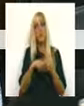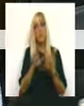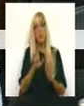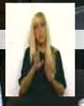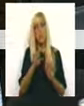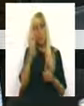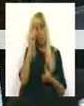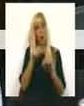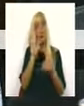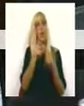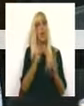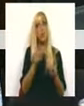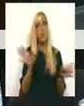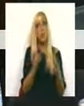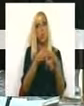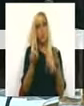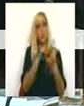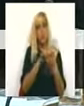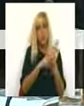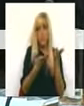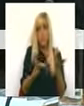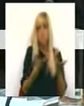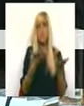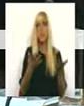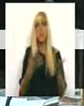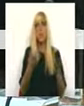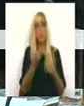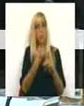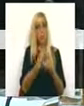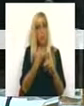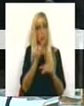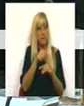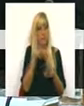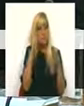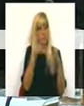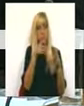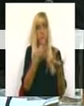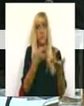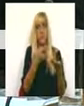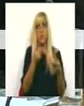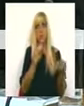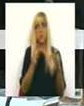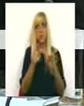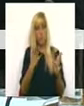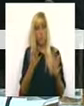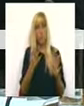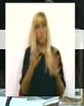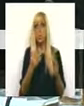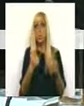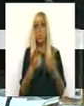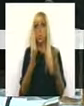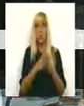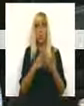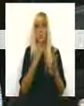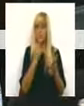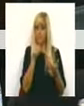para que um conjunto de considerações e um conjunto de elementos que têm sido aqui evocados fossem discutidos com todo o